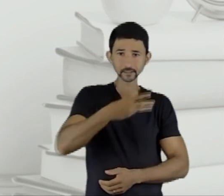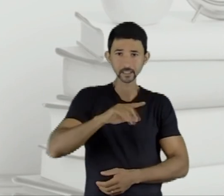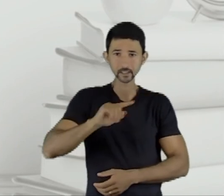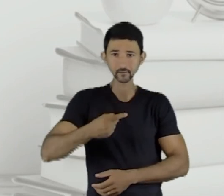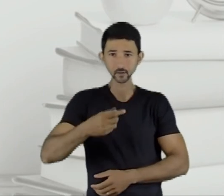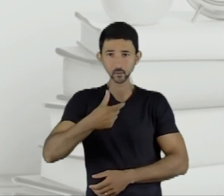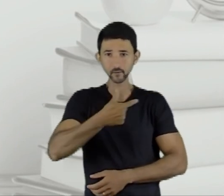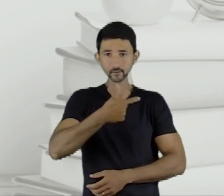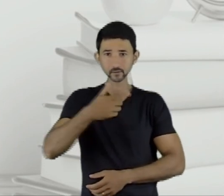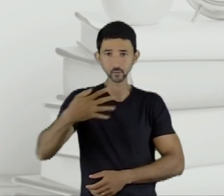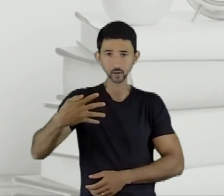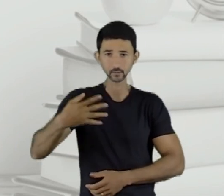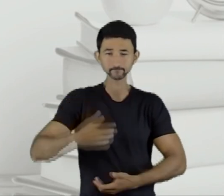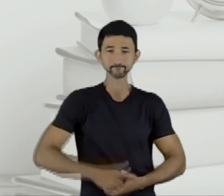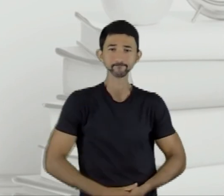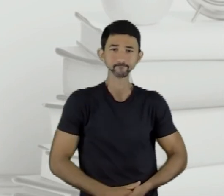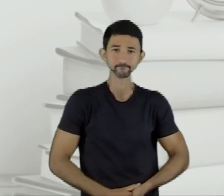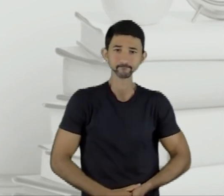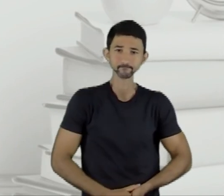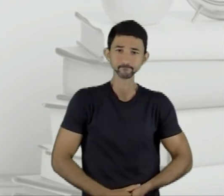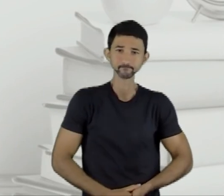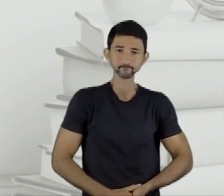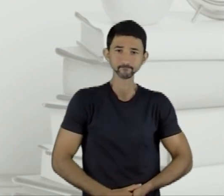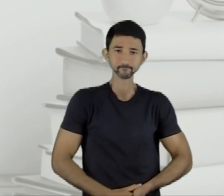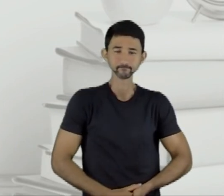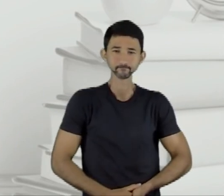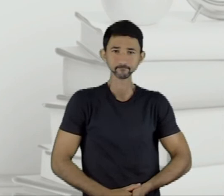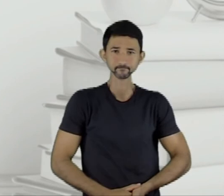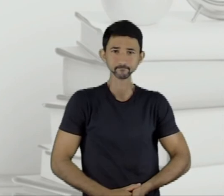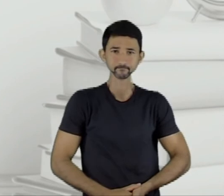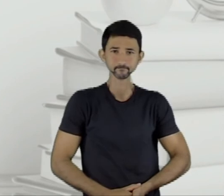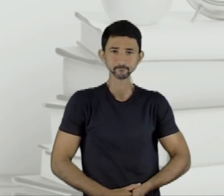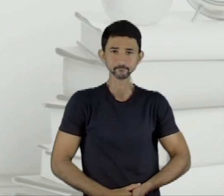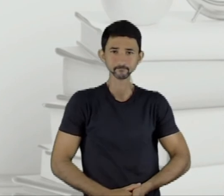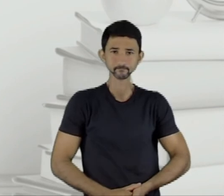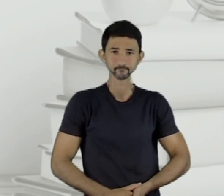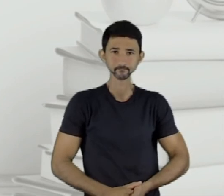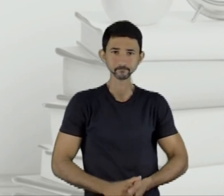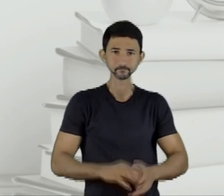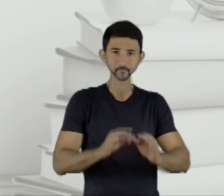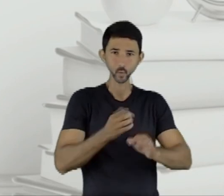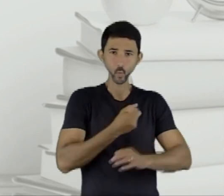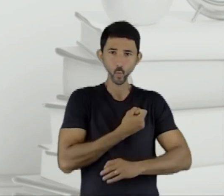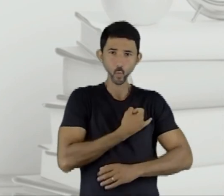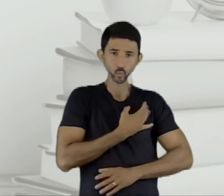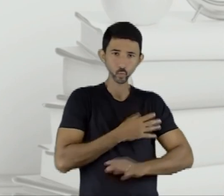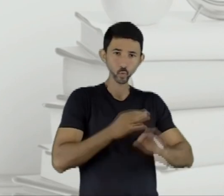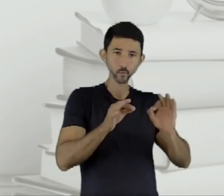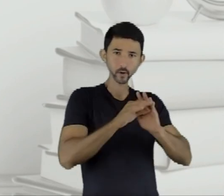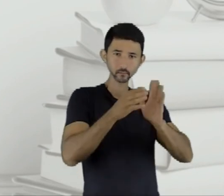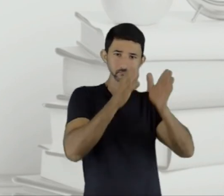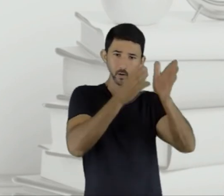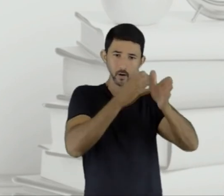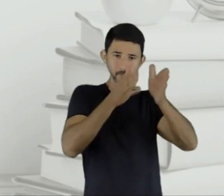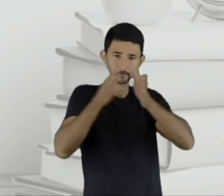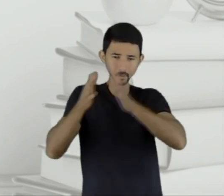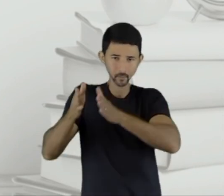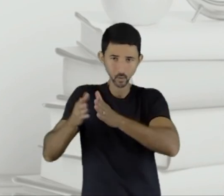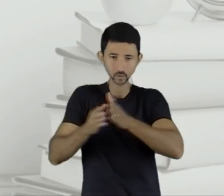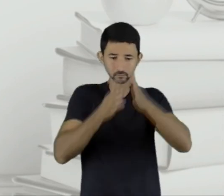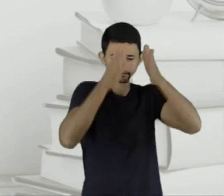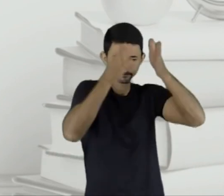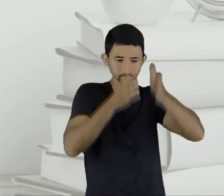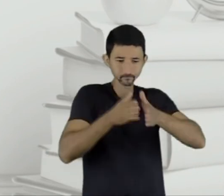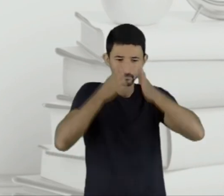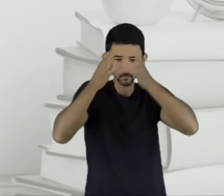13,24, certo? Então, olha só, vamos reler. Algarismos que ocupam a mesma ordem devem ficar